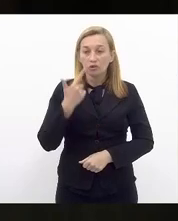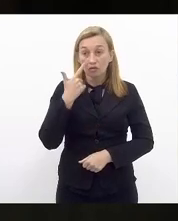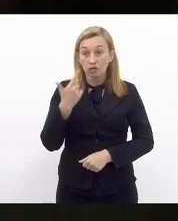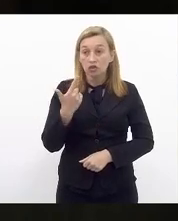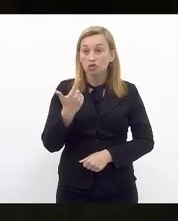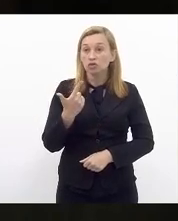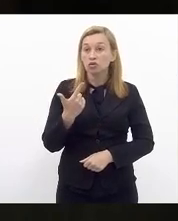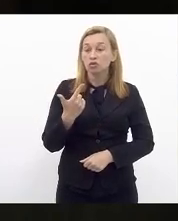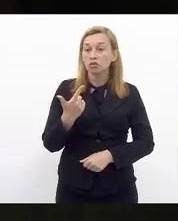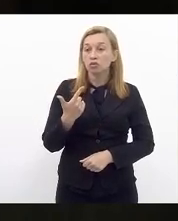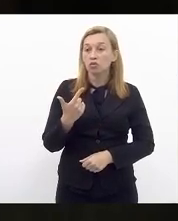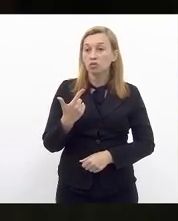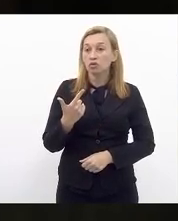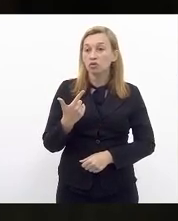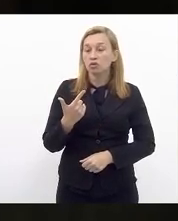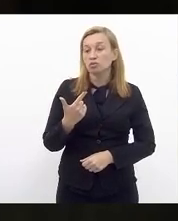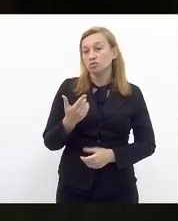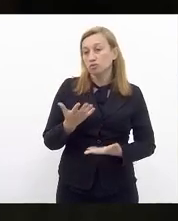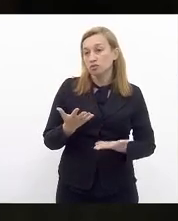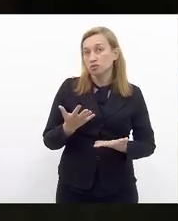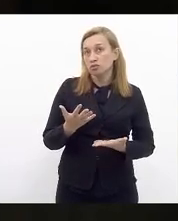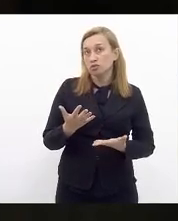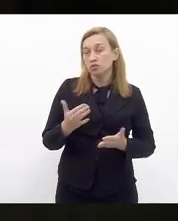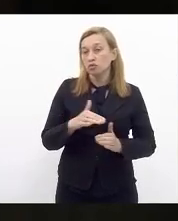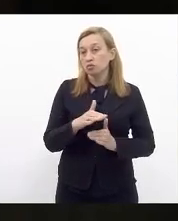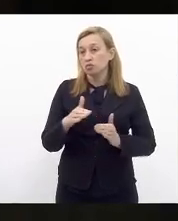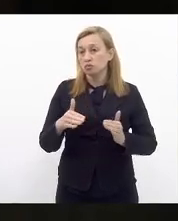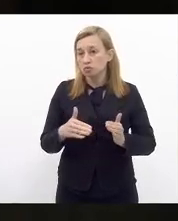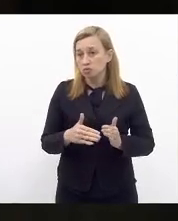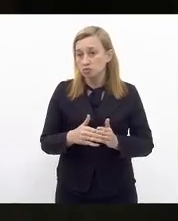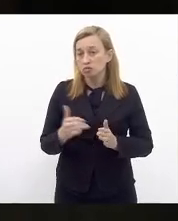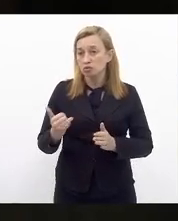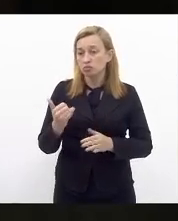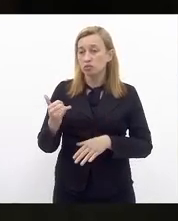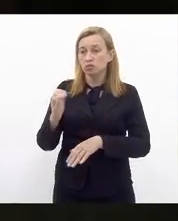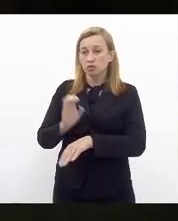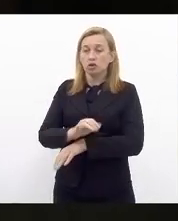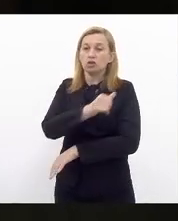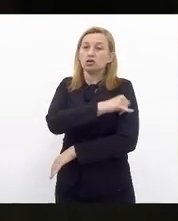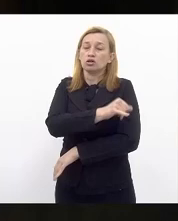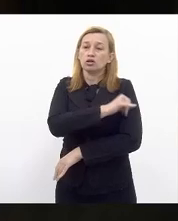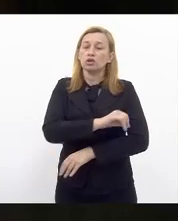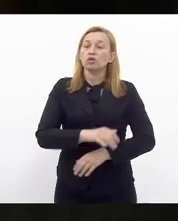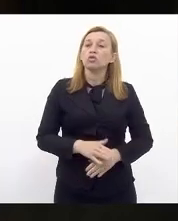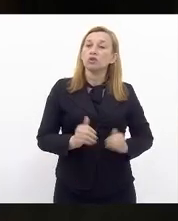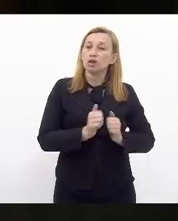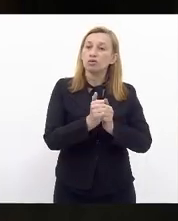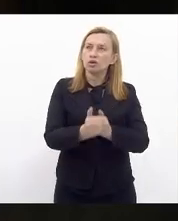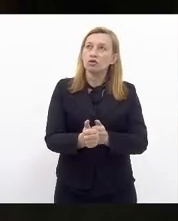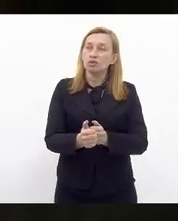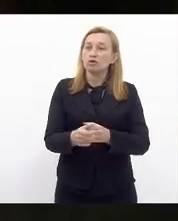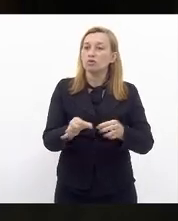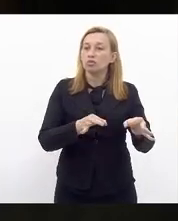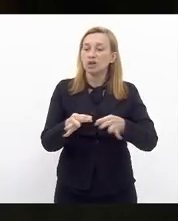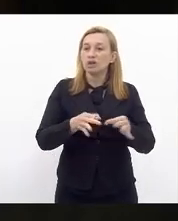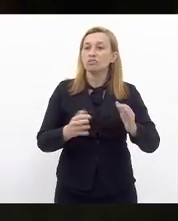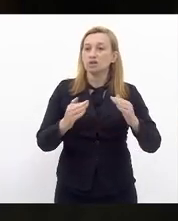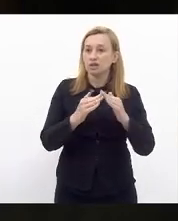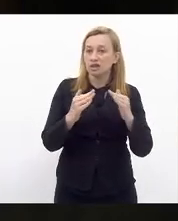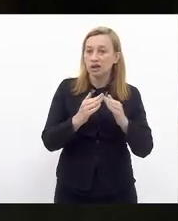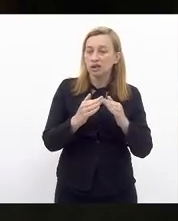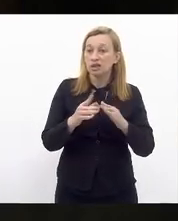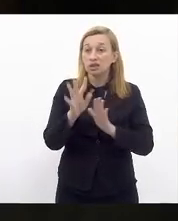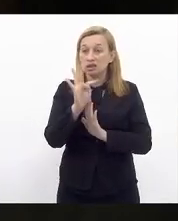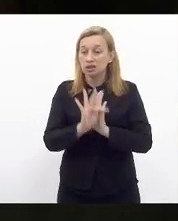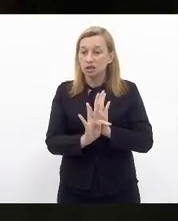vistas como benéficos para o estado do Rio de Janeiro como um todo e os encaminhamentos que foram feitos por essa casa